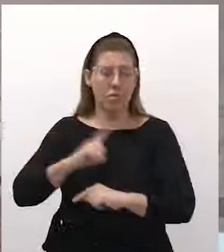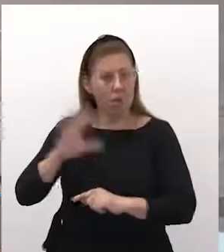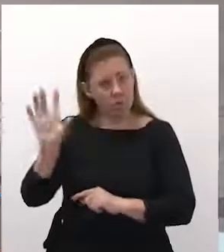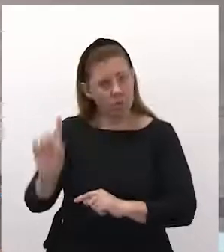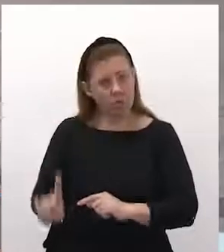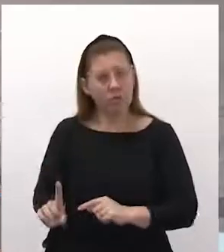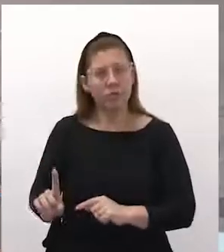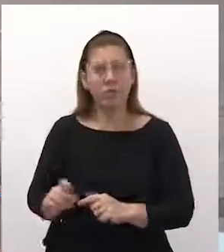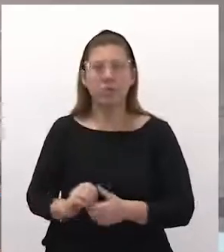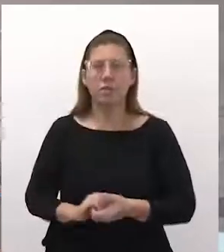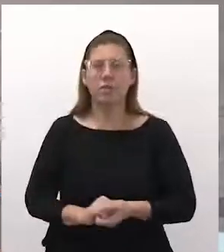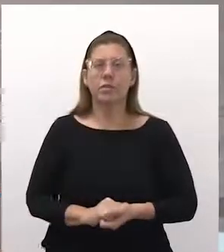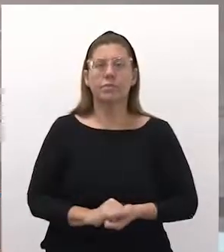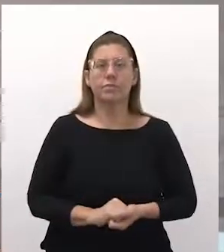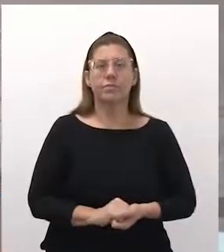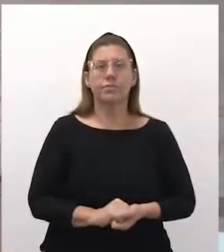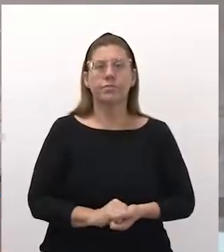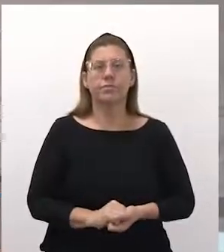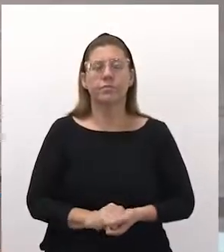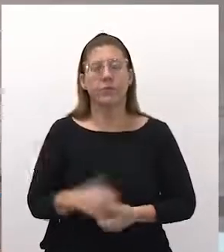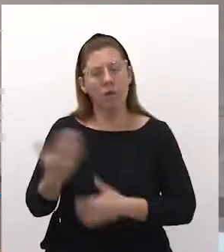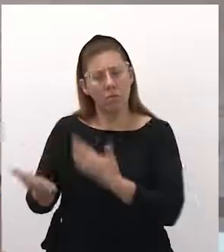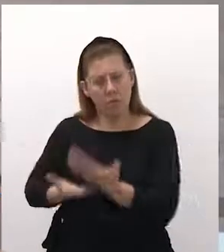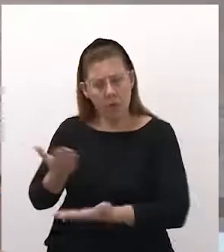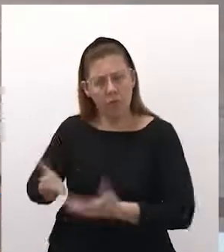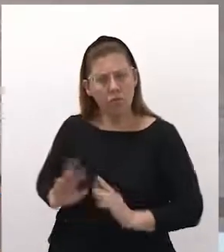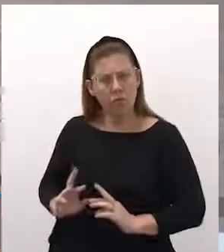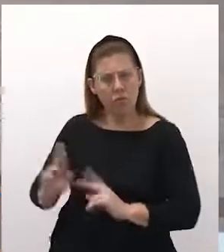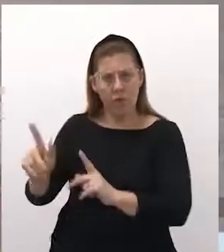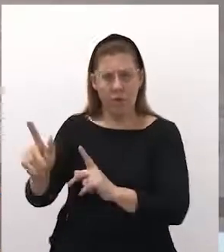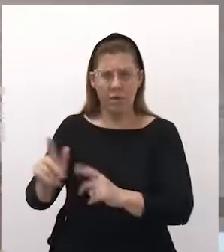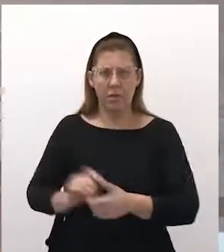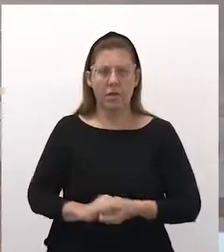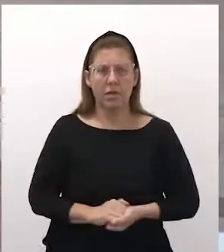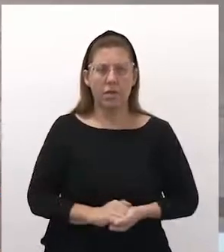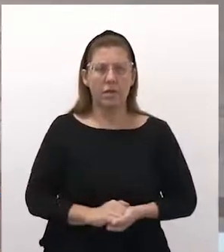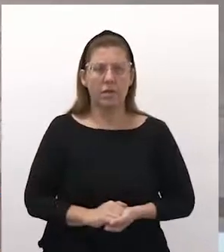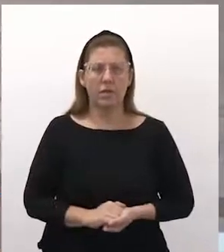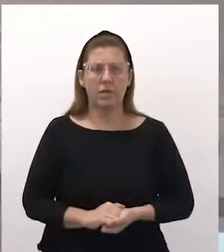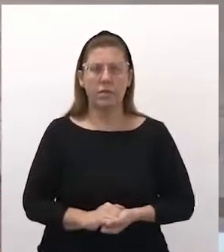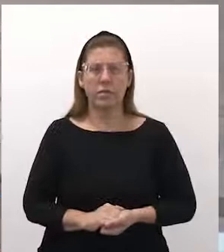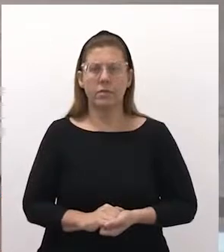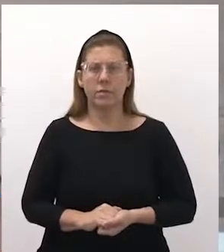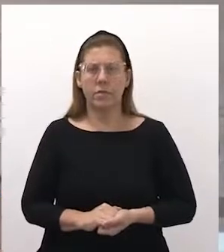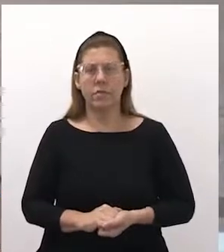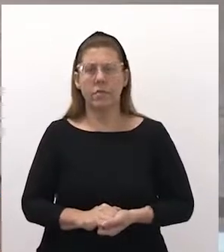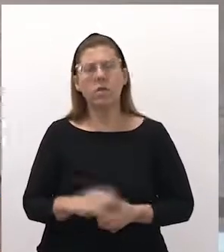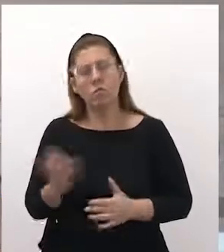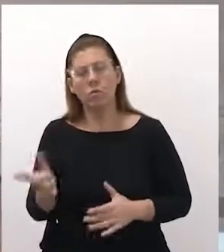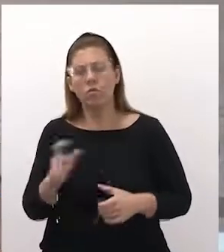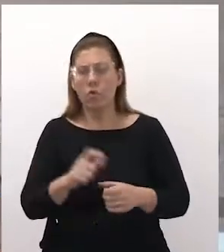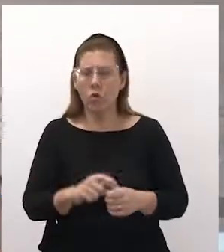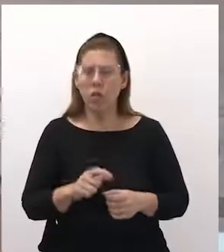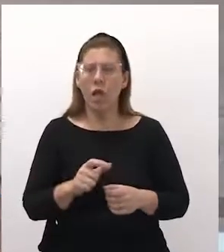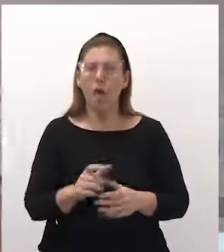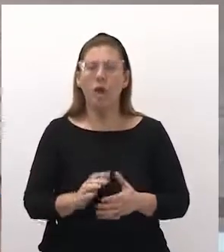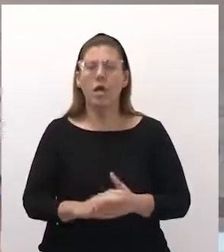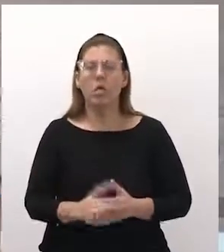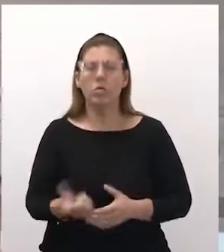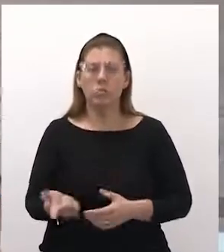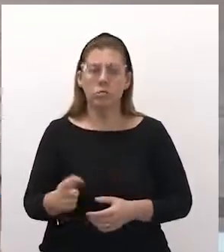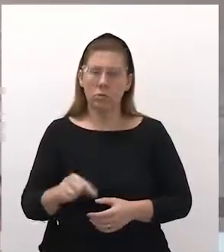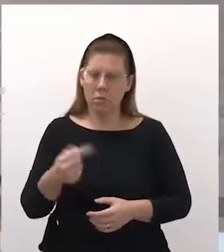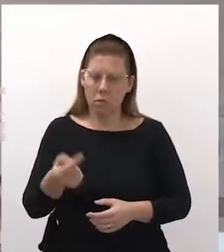direito a esse tratamento diferenciado. A gente pode voltar um pouquinho mais nesse ponto, depois